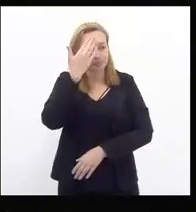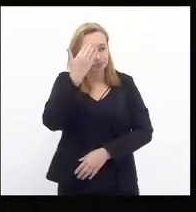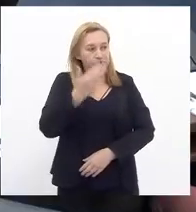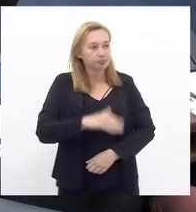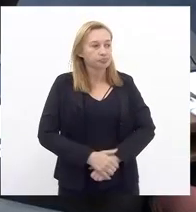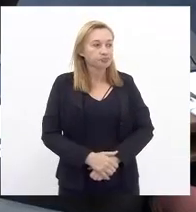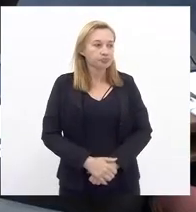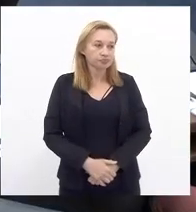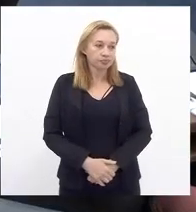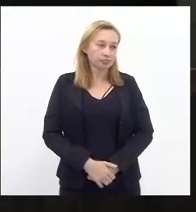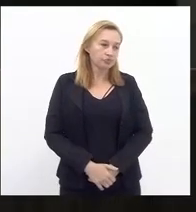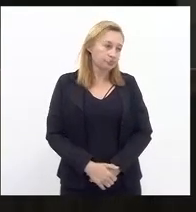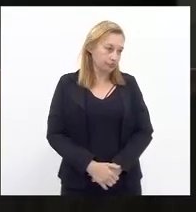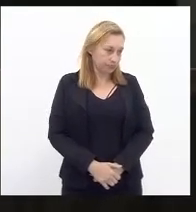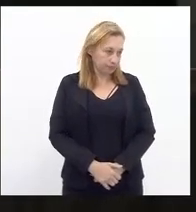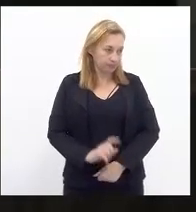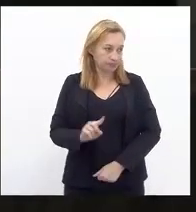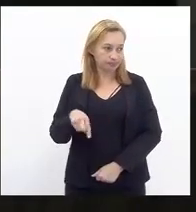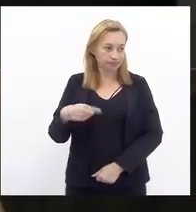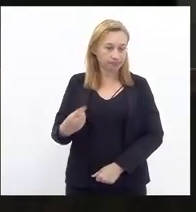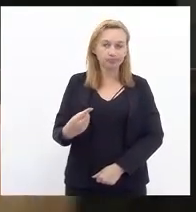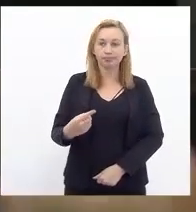obrigado próximo